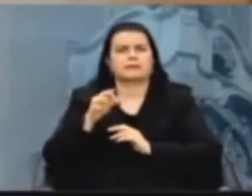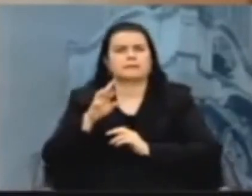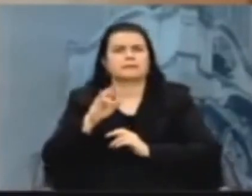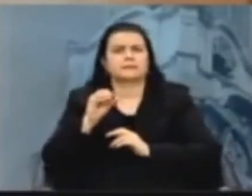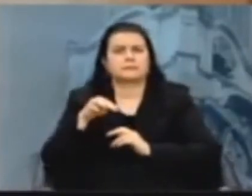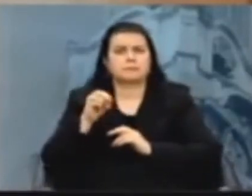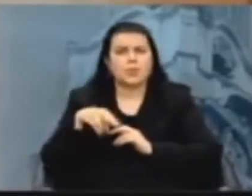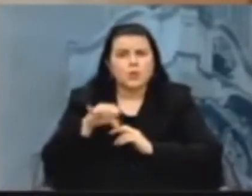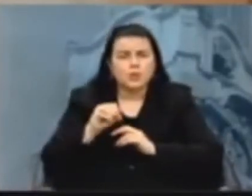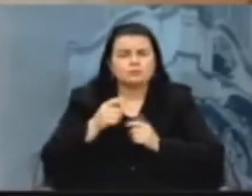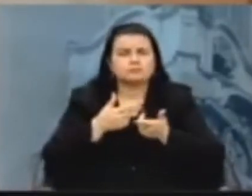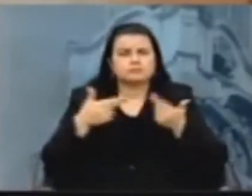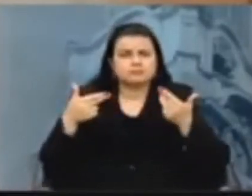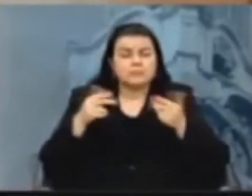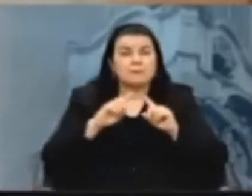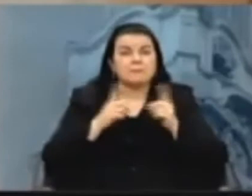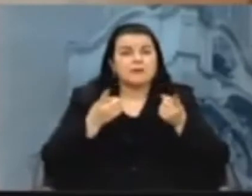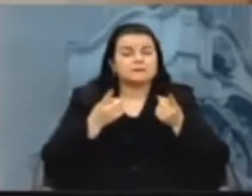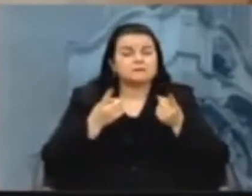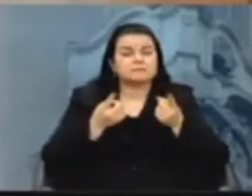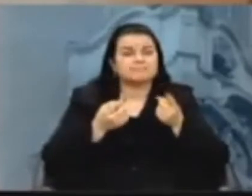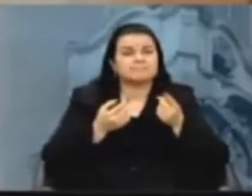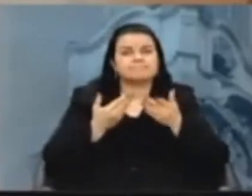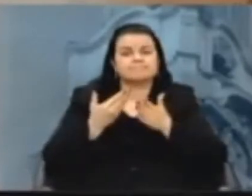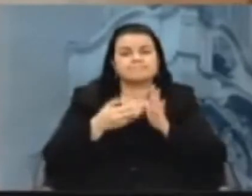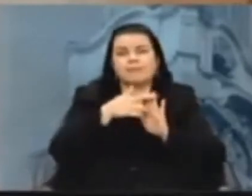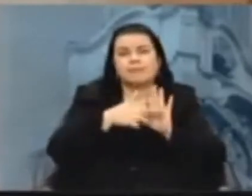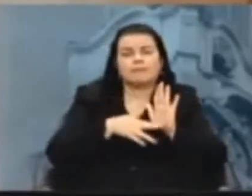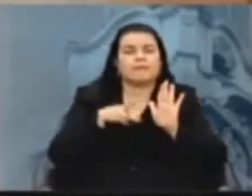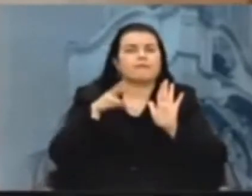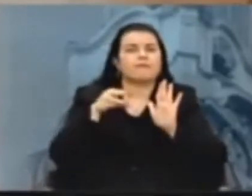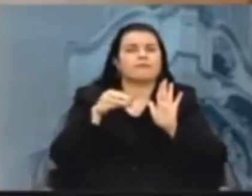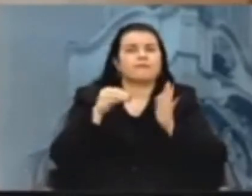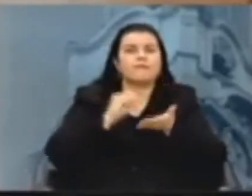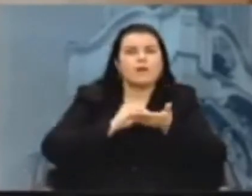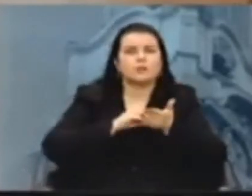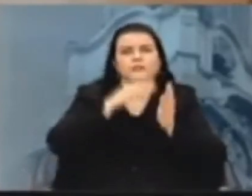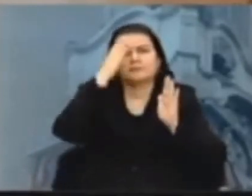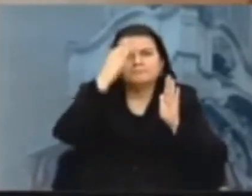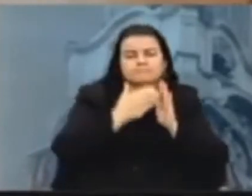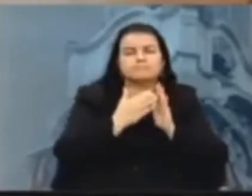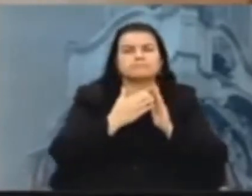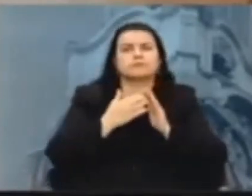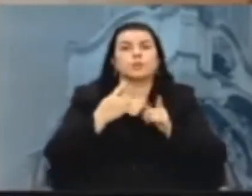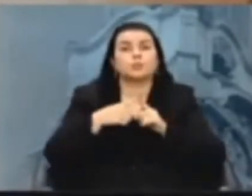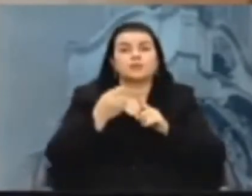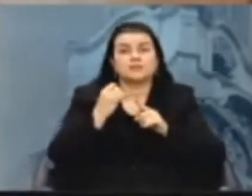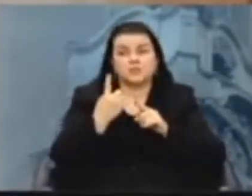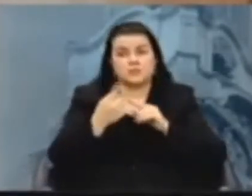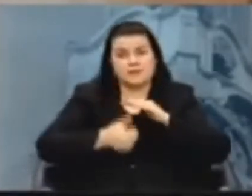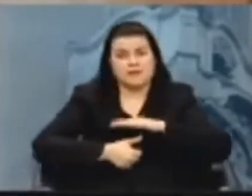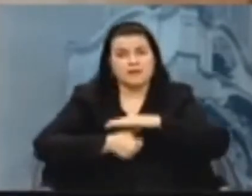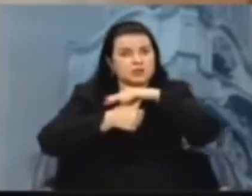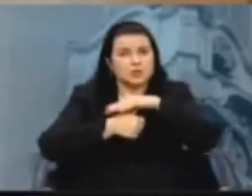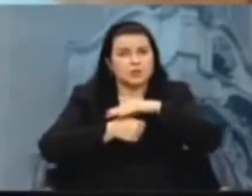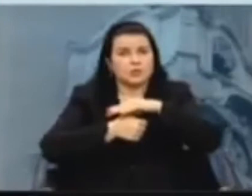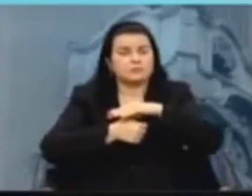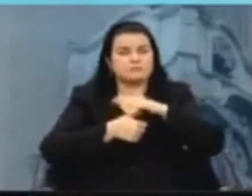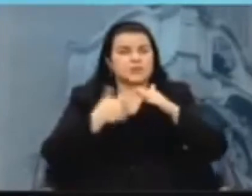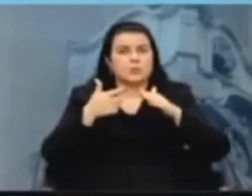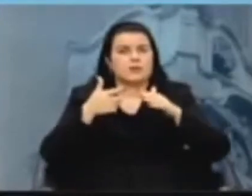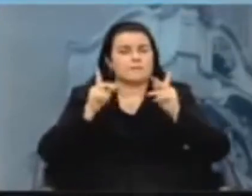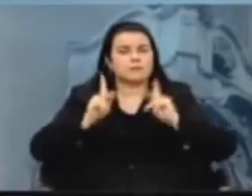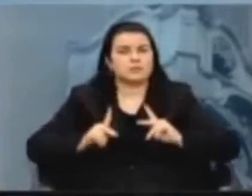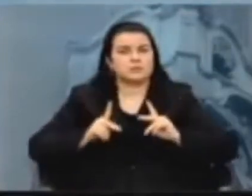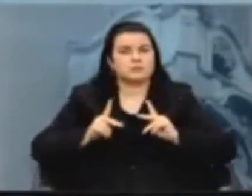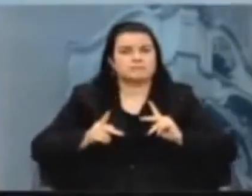sendo desrespeitado, agredido, porque um reitor sem legitimidade não conseguirá mobilizar a comunidade